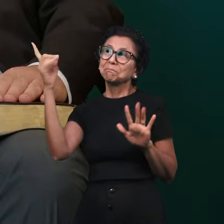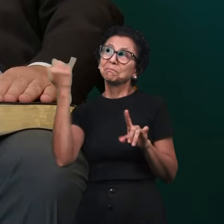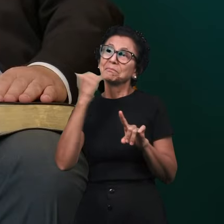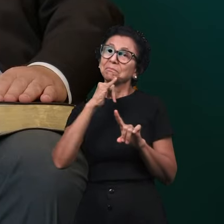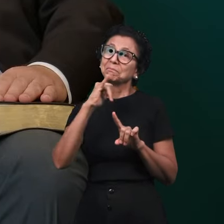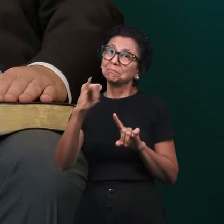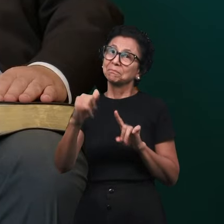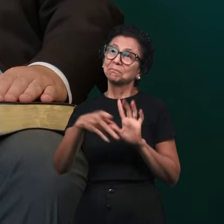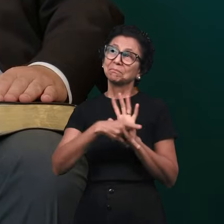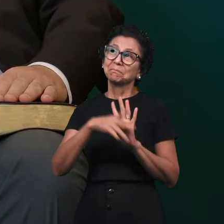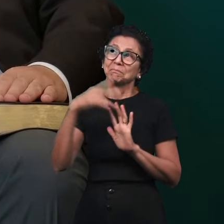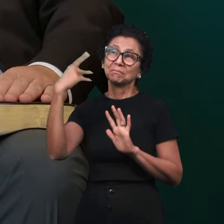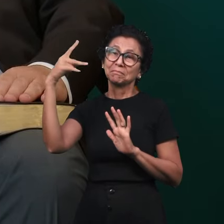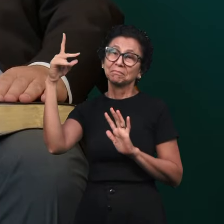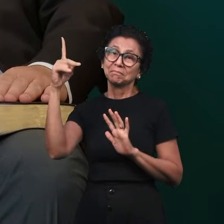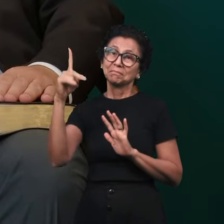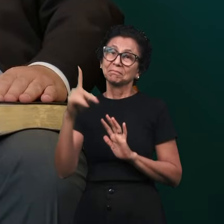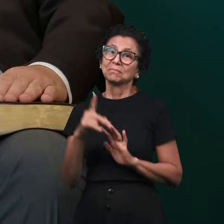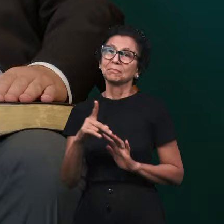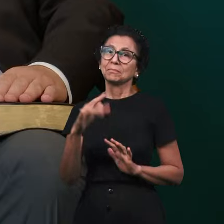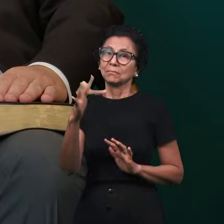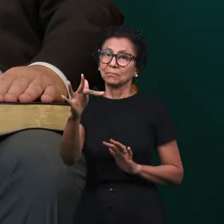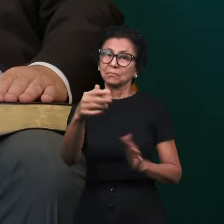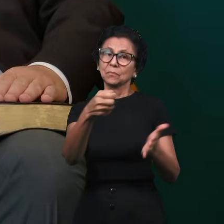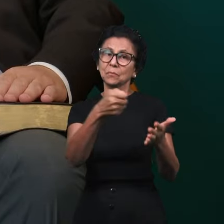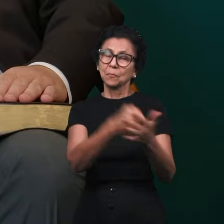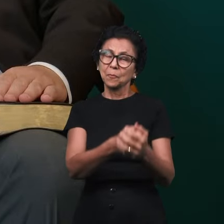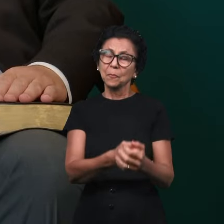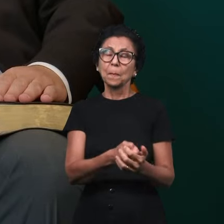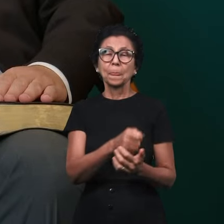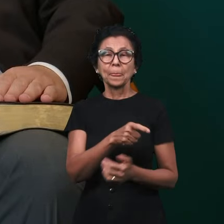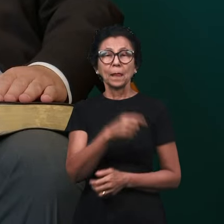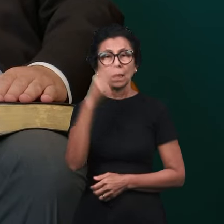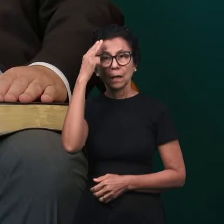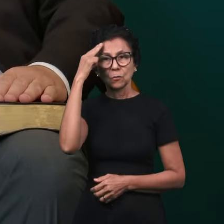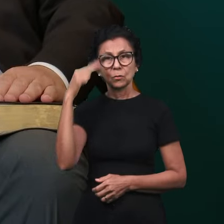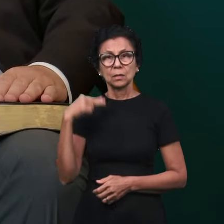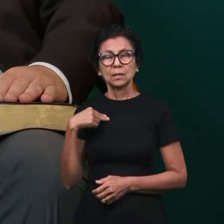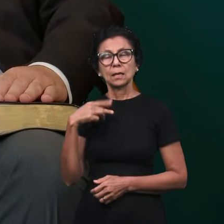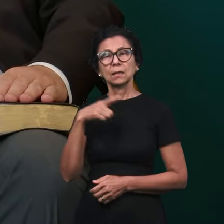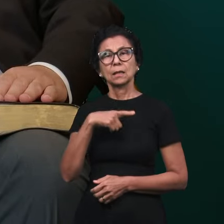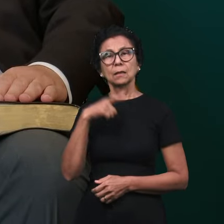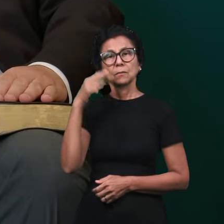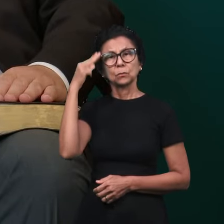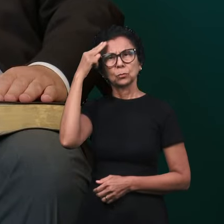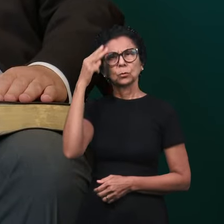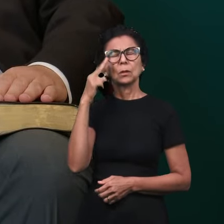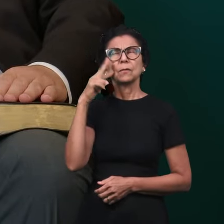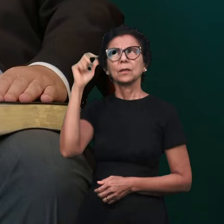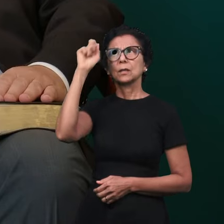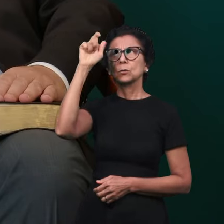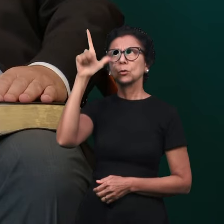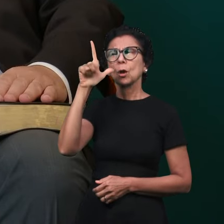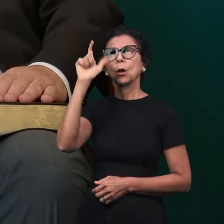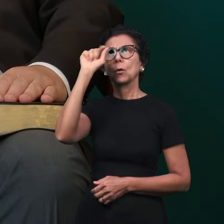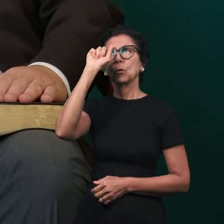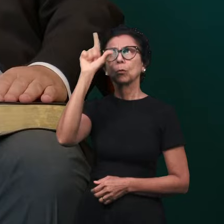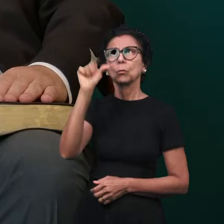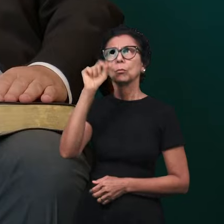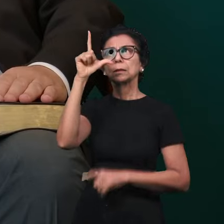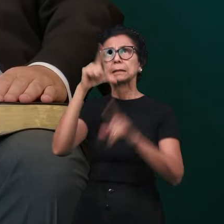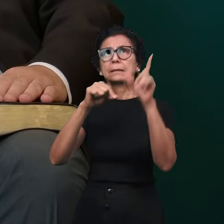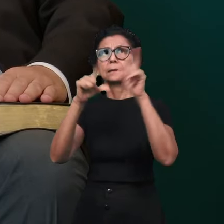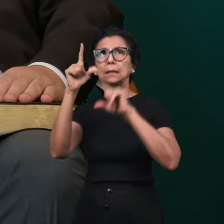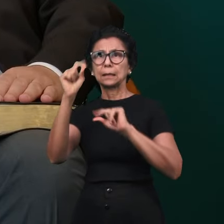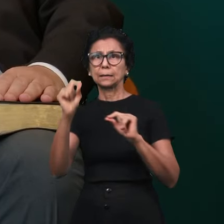lá na frente, nós veríamos isso se cumprir, né? Havia o sonho do sol, da lua, das estrelas. E Deus moveu toda